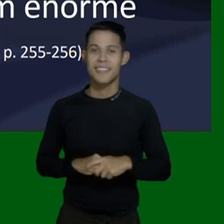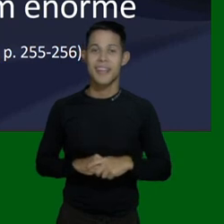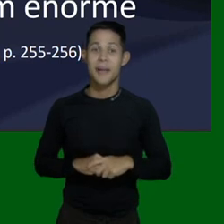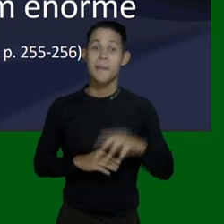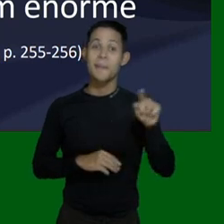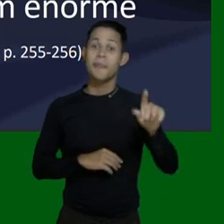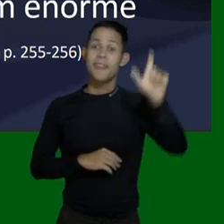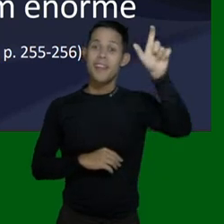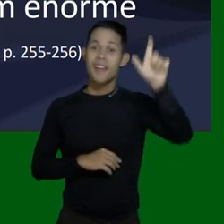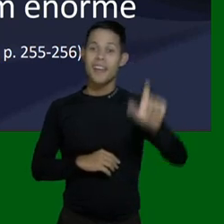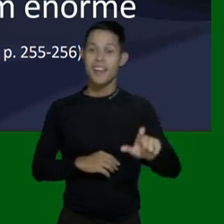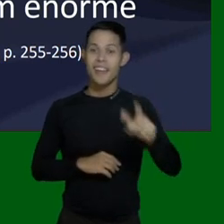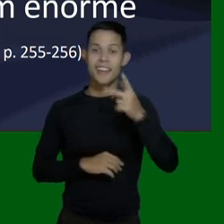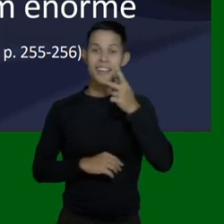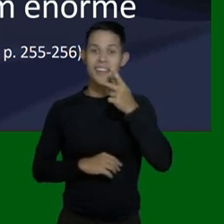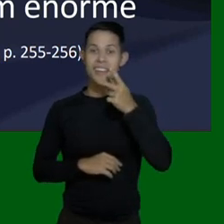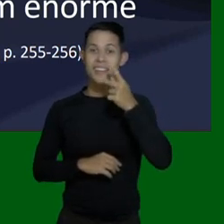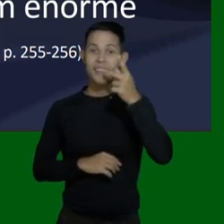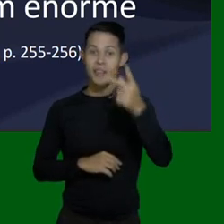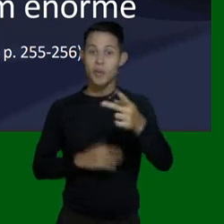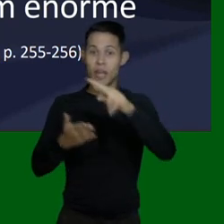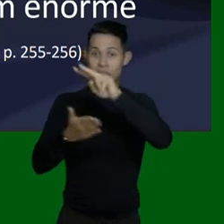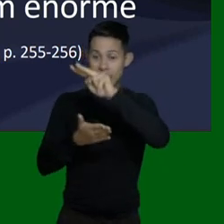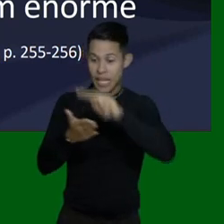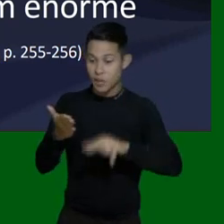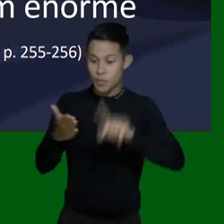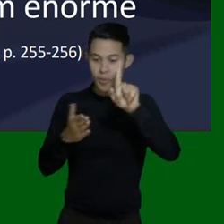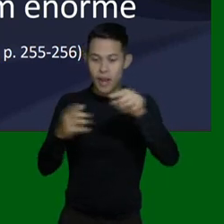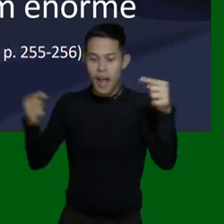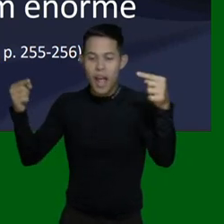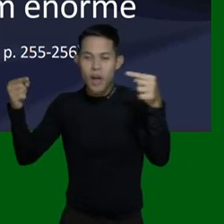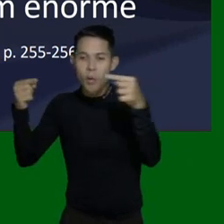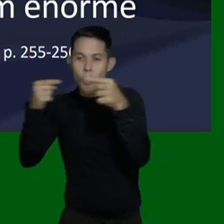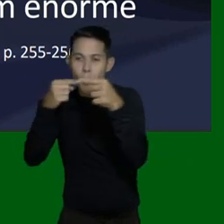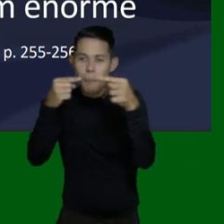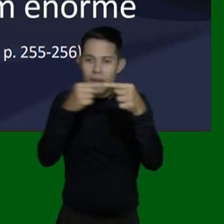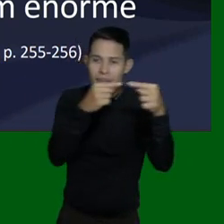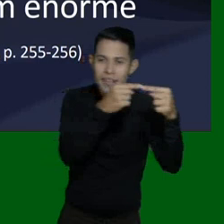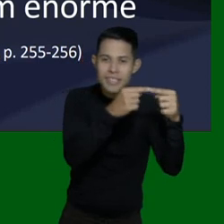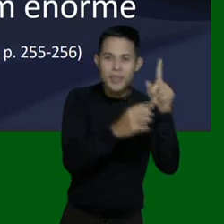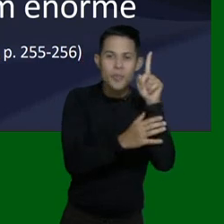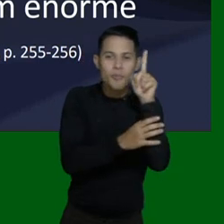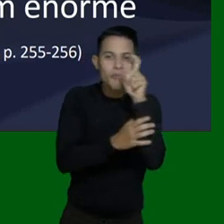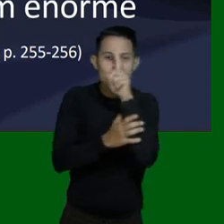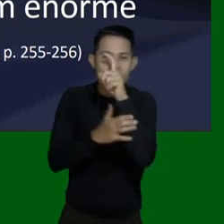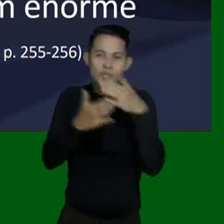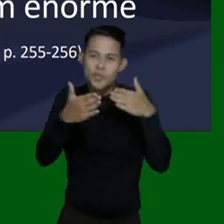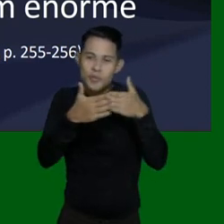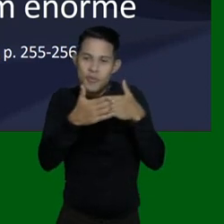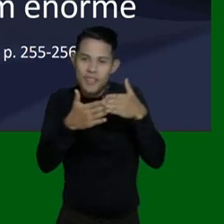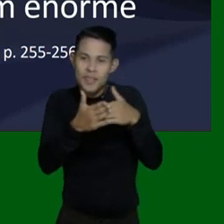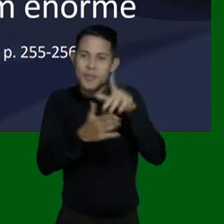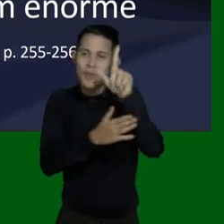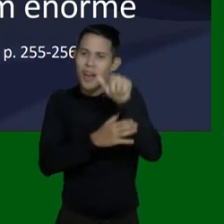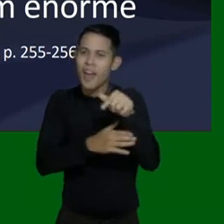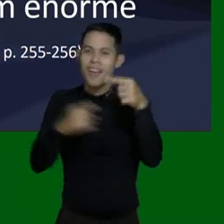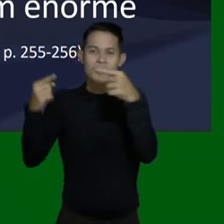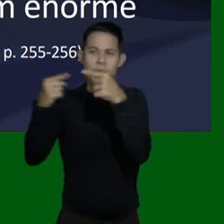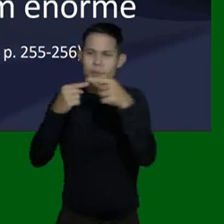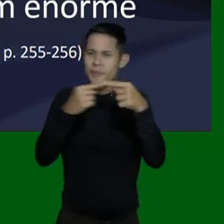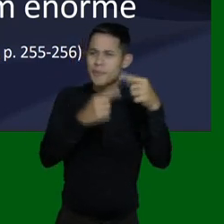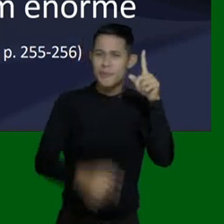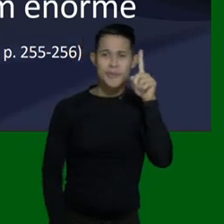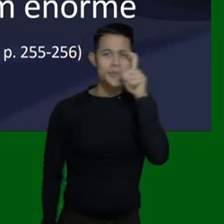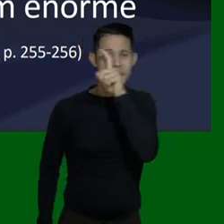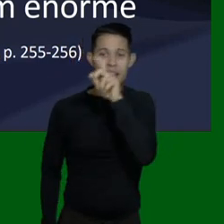diz que a leitura já é uma combinação difícil gente é uma combinação Difícil pro ser humano não